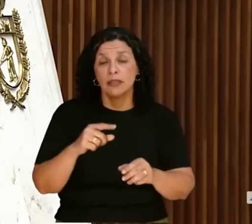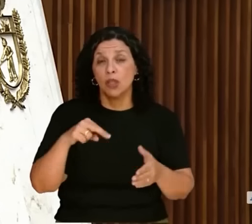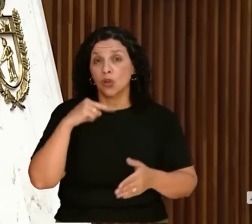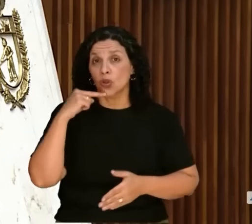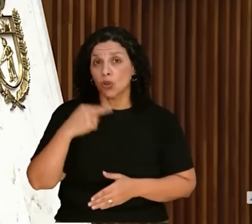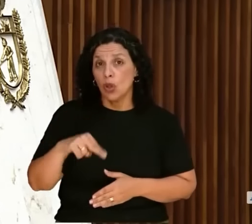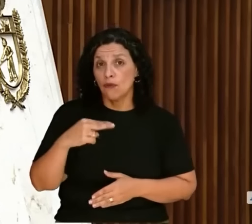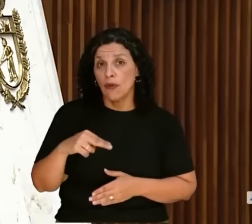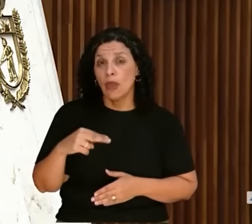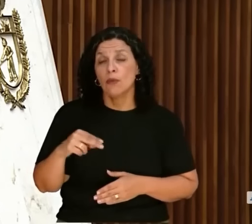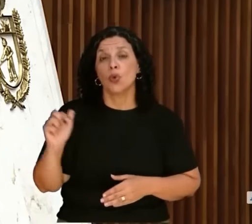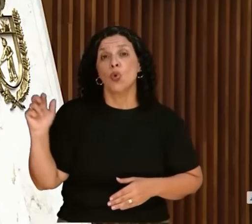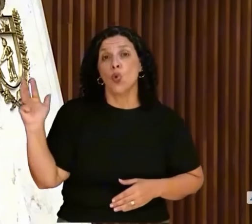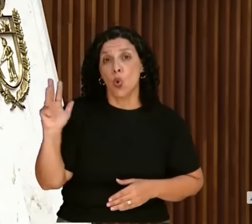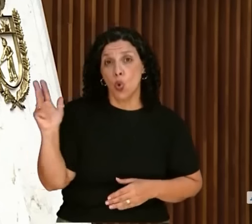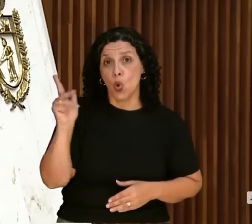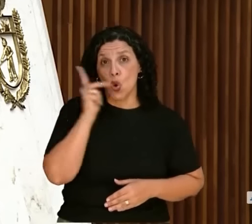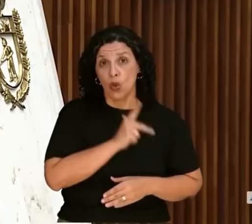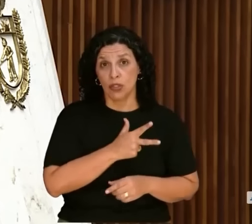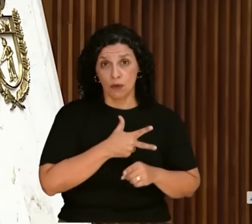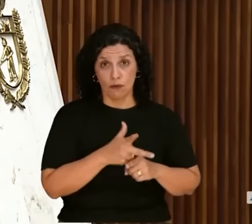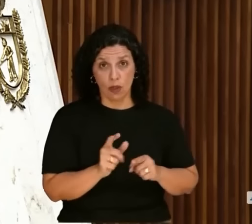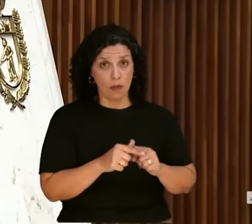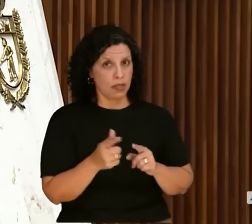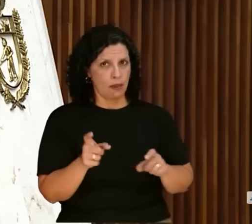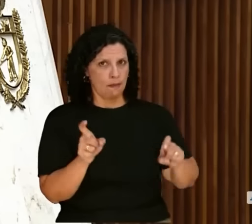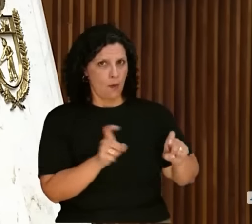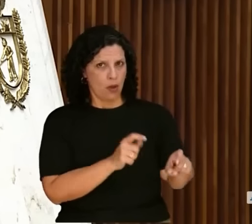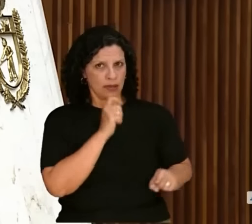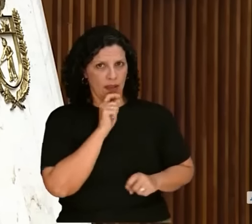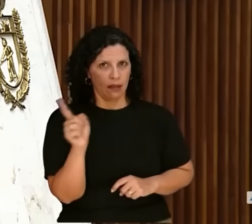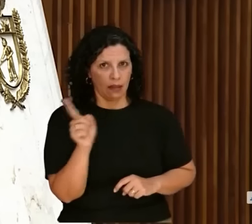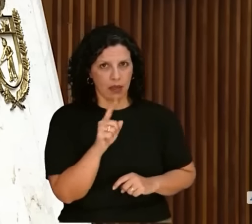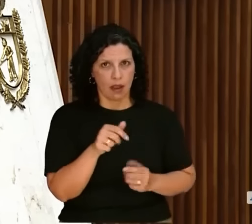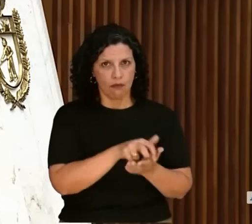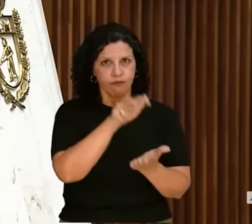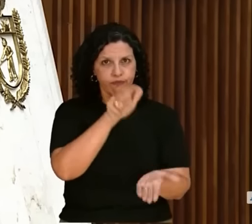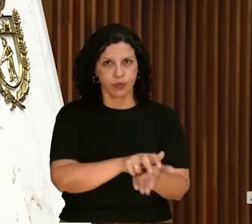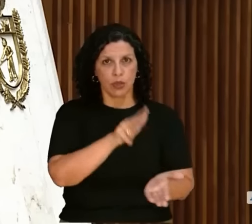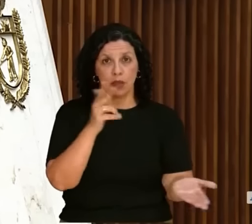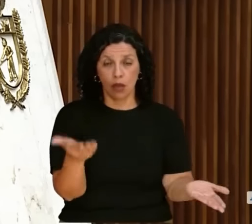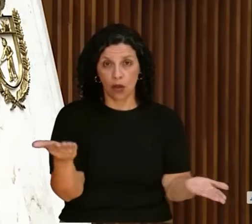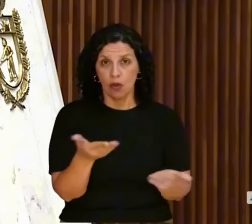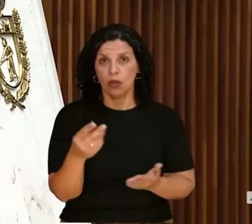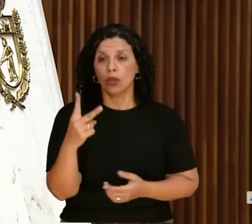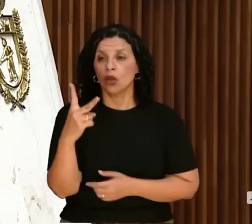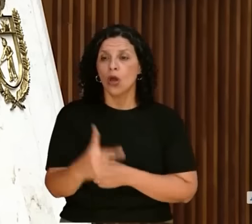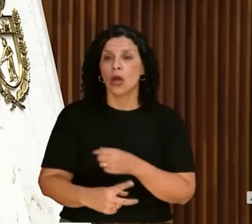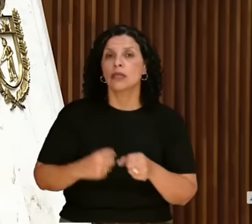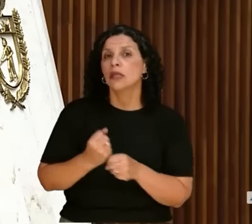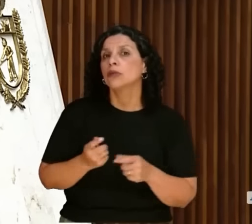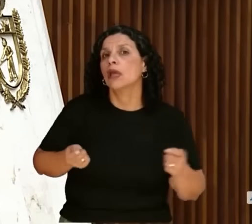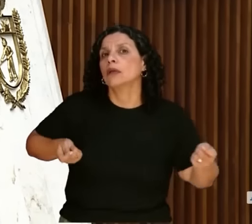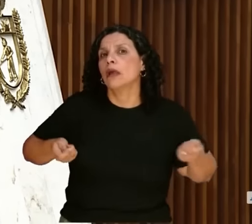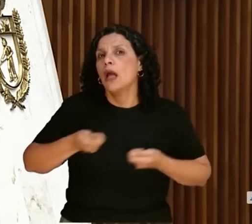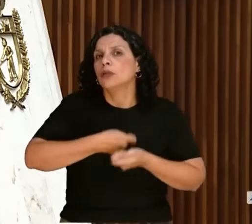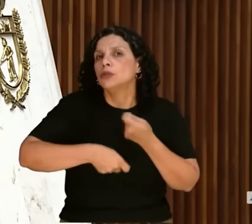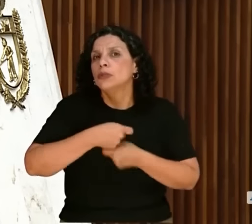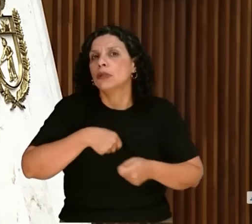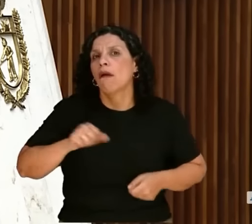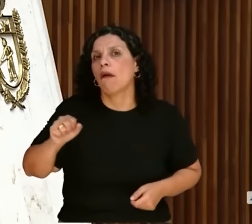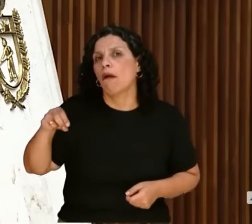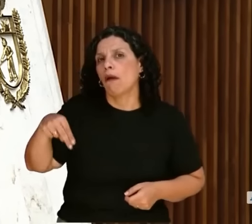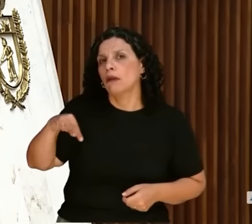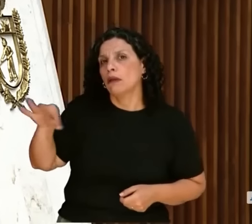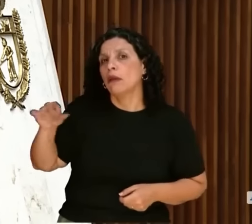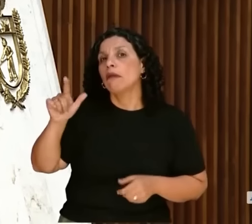novembro, o Lula já tinha ganho a eleição, mas não tinha assumido, validaram isso tudo. E os 2 anos seguintes, quem que gerencia isso? A